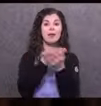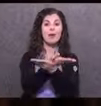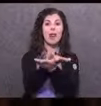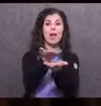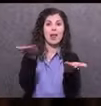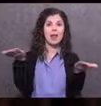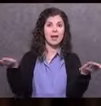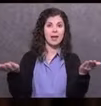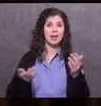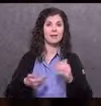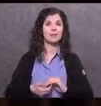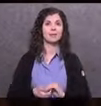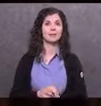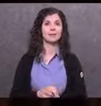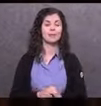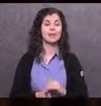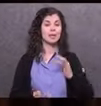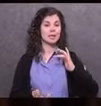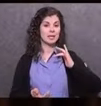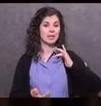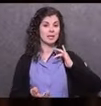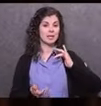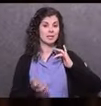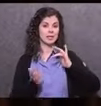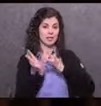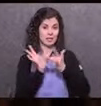convosco.